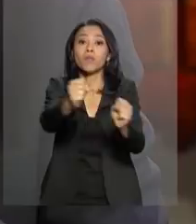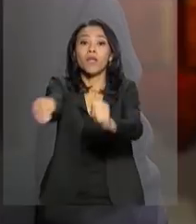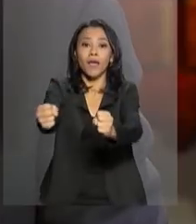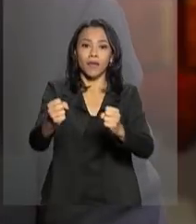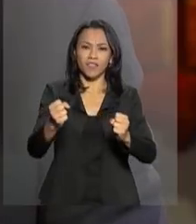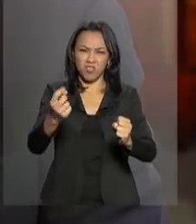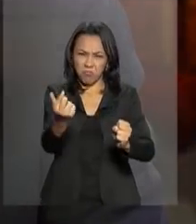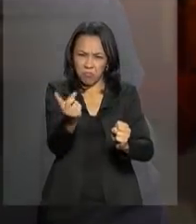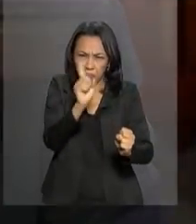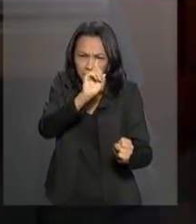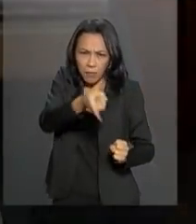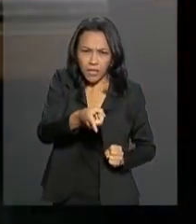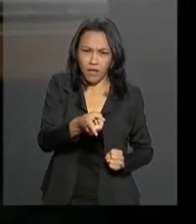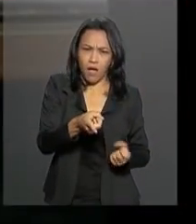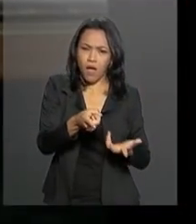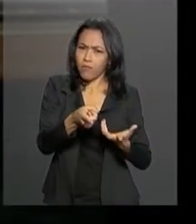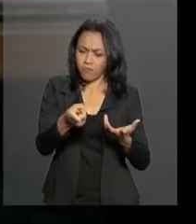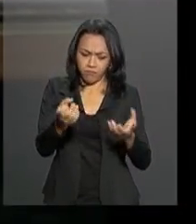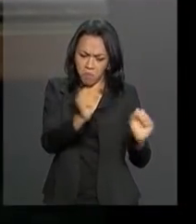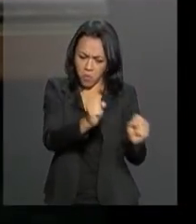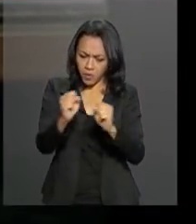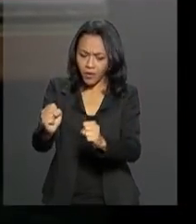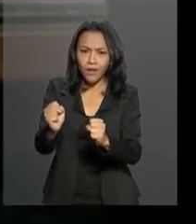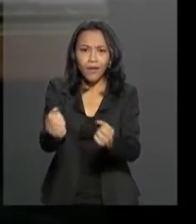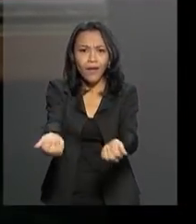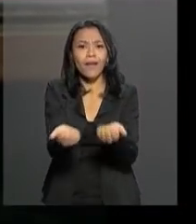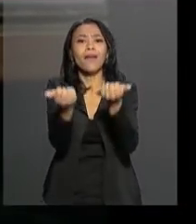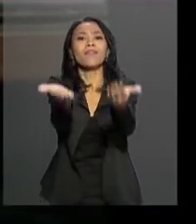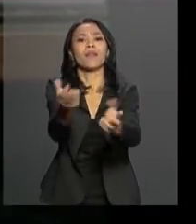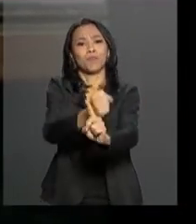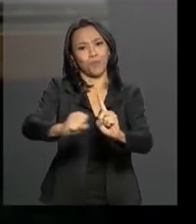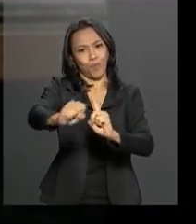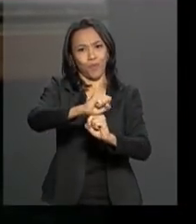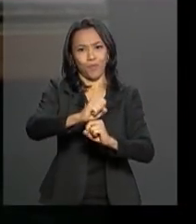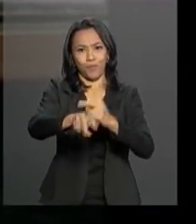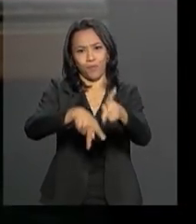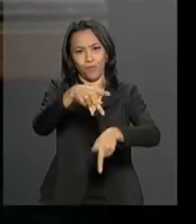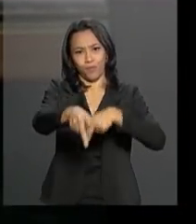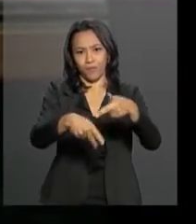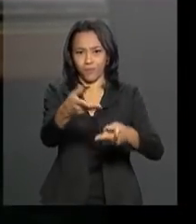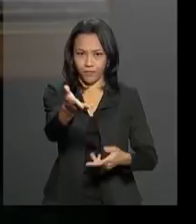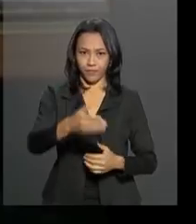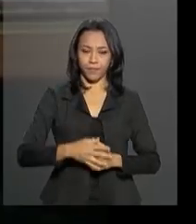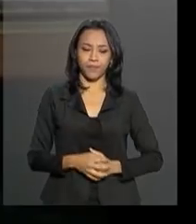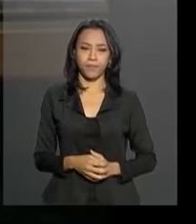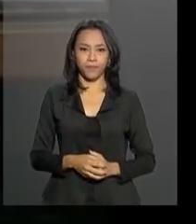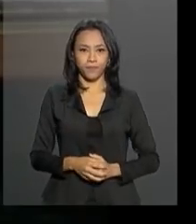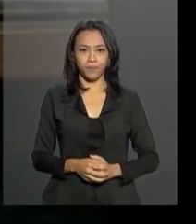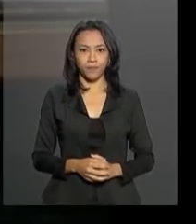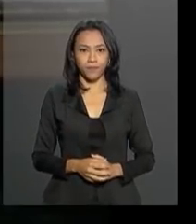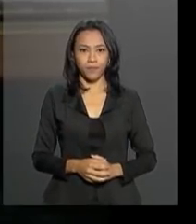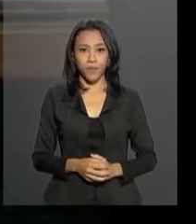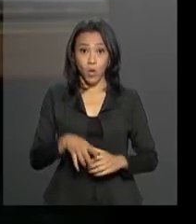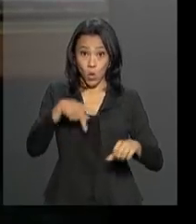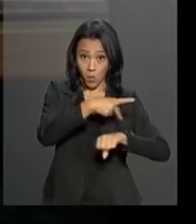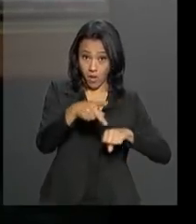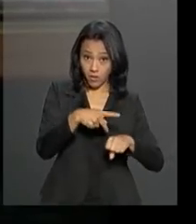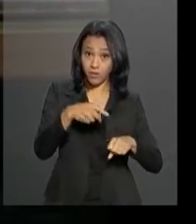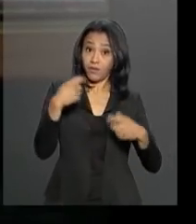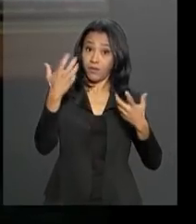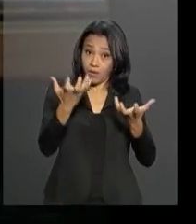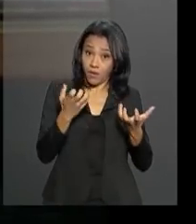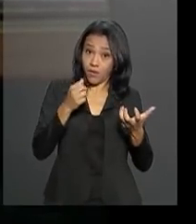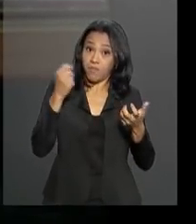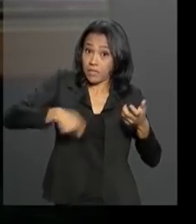de mandar, né? Devolvia a soberania ao povo. A nação quer mudar. A nação deve